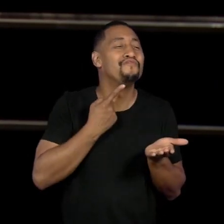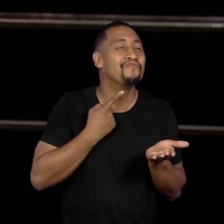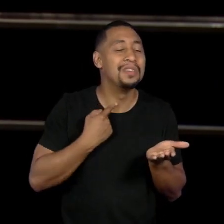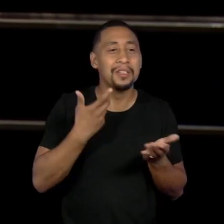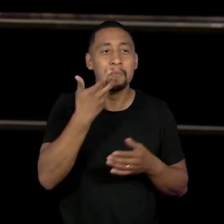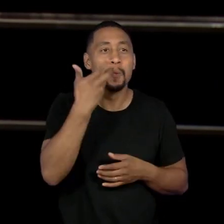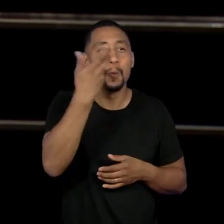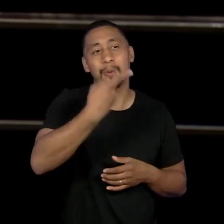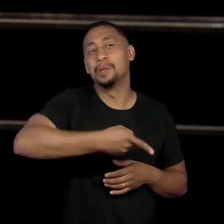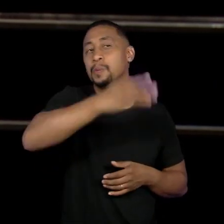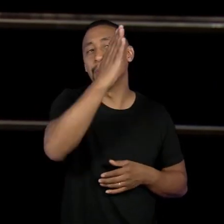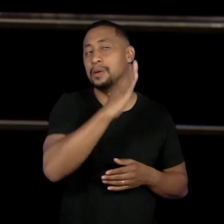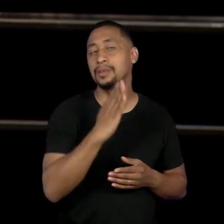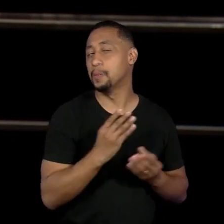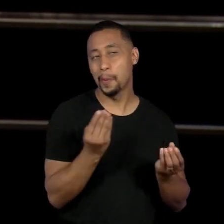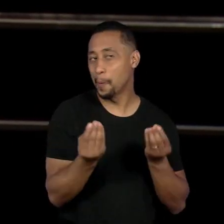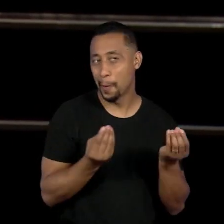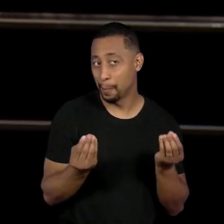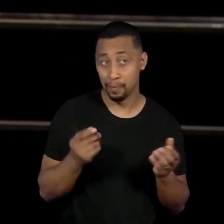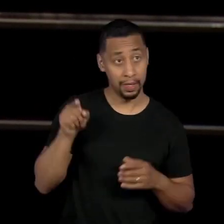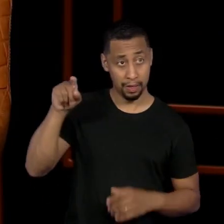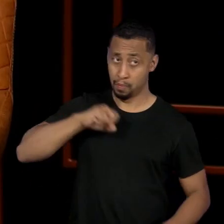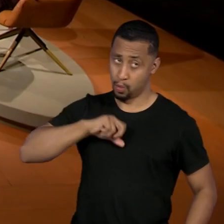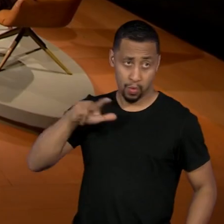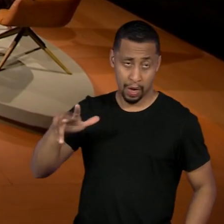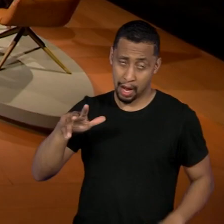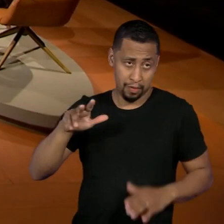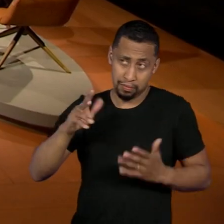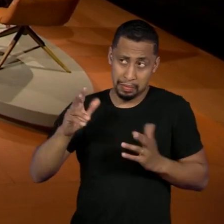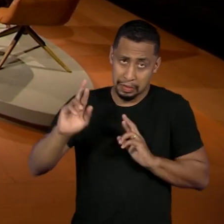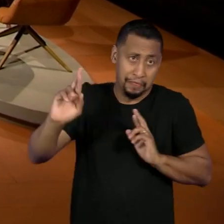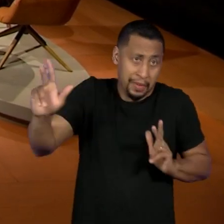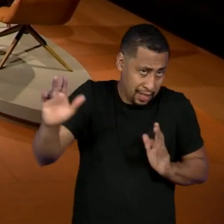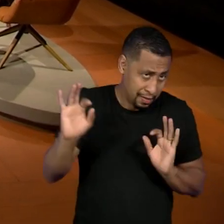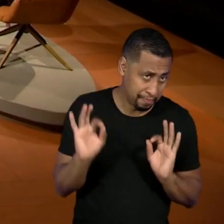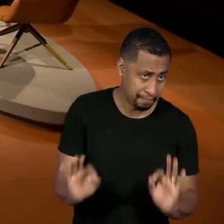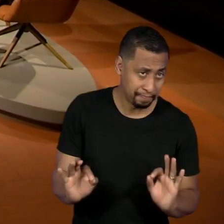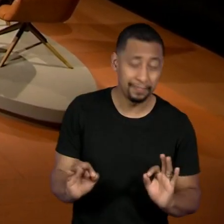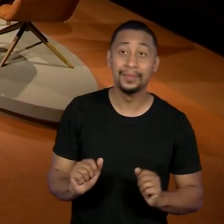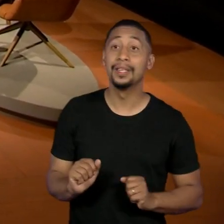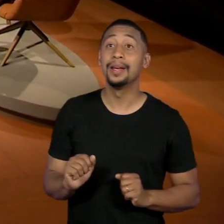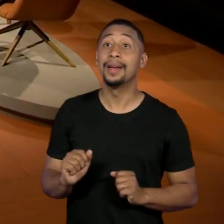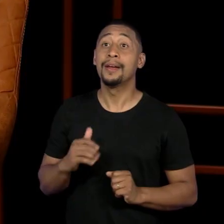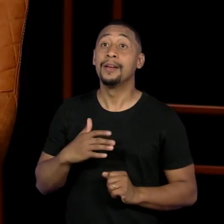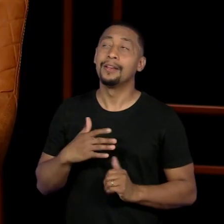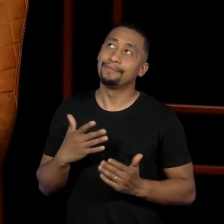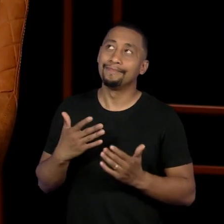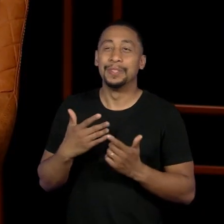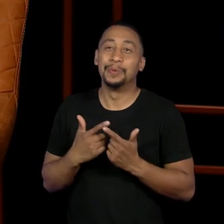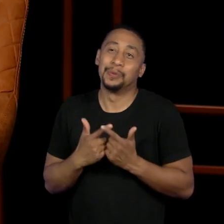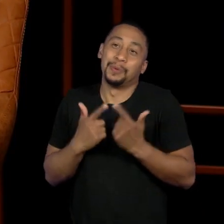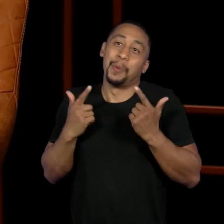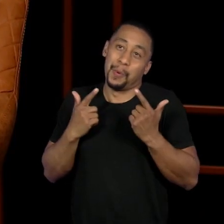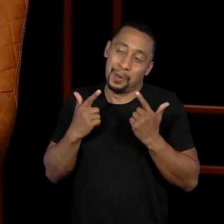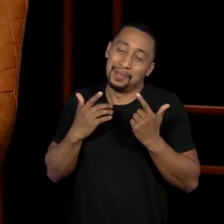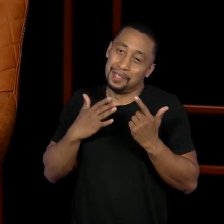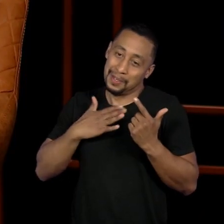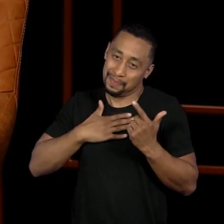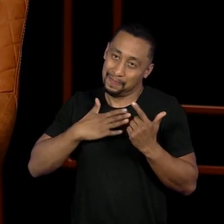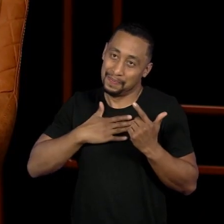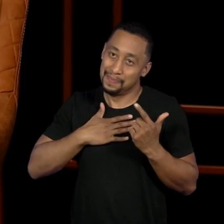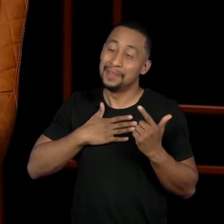época nem era tão conhecida assim em Portugal? Eu tive a sorte imensa do meu pai ser um